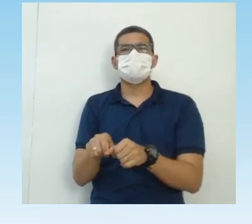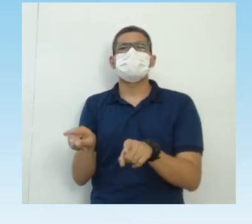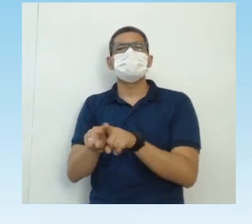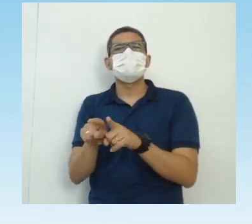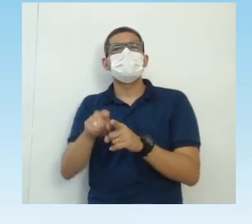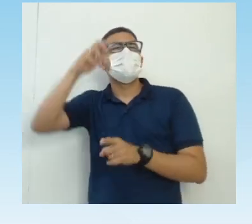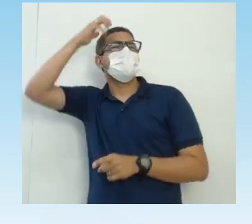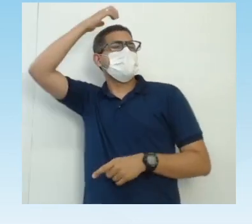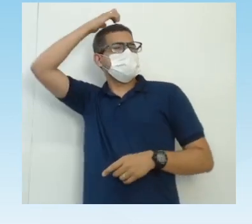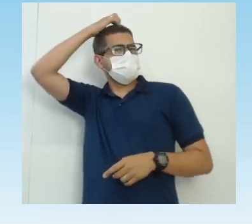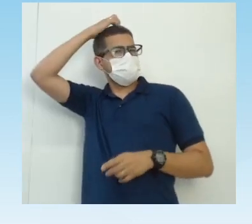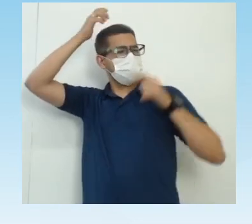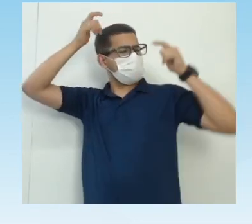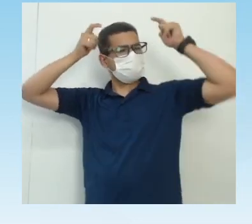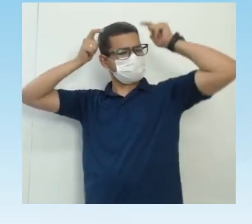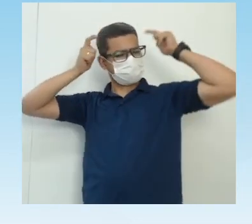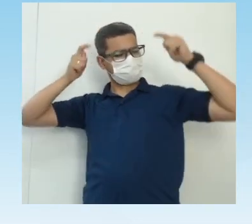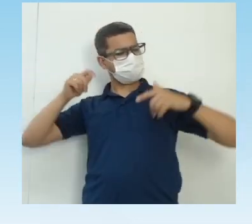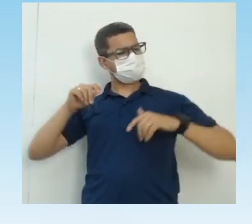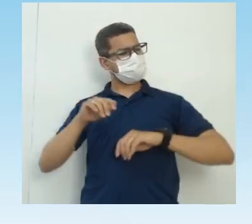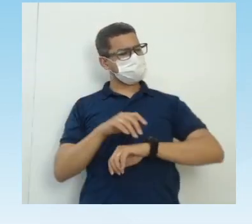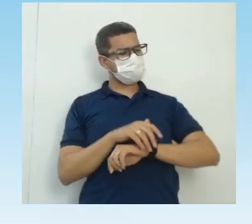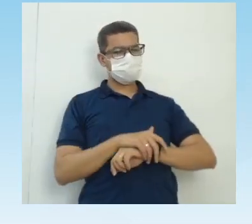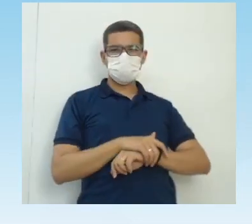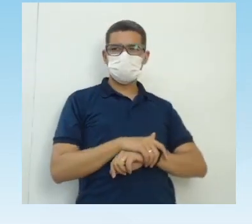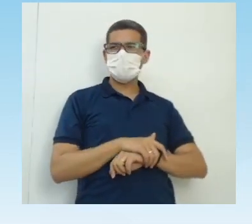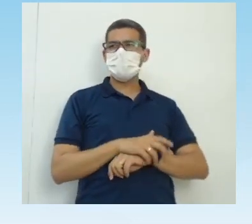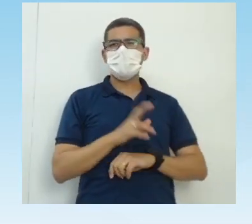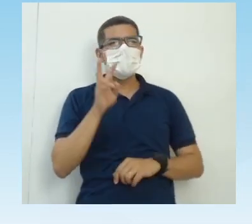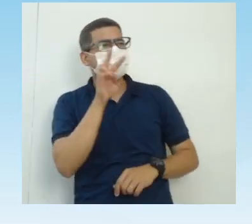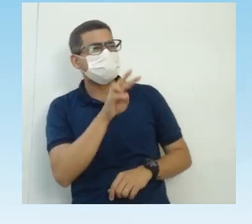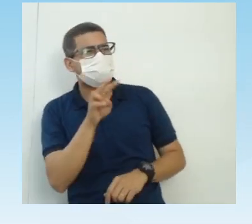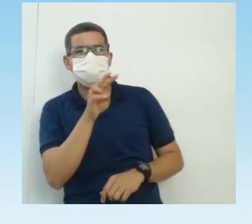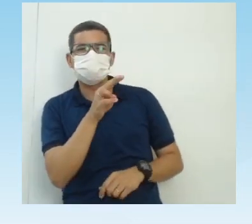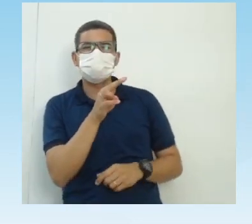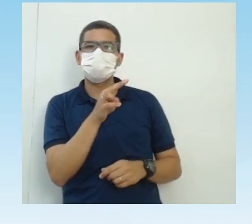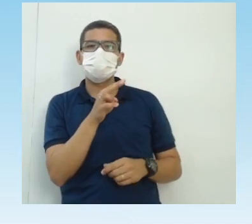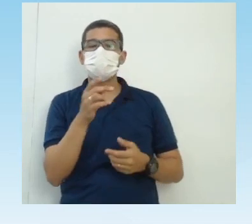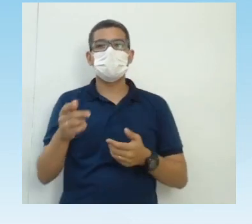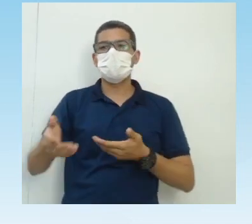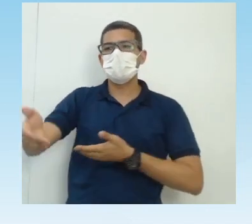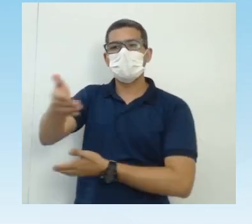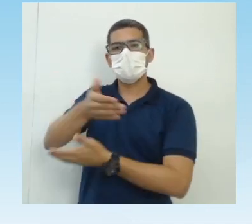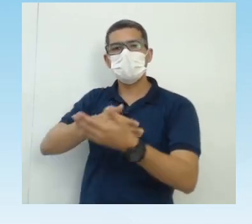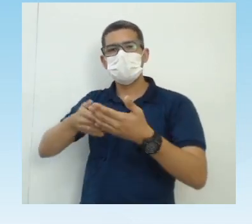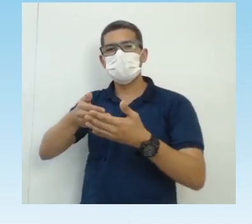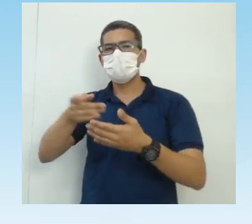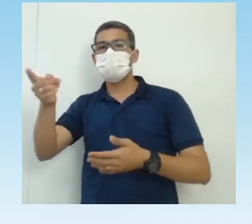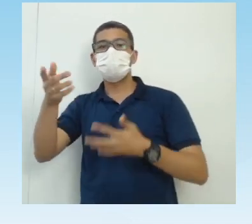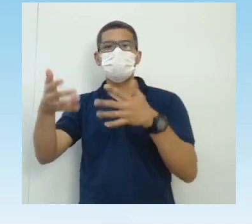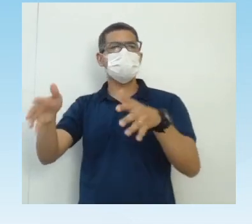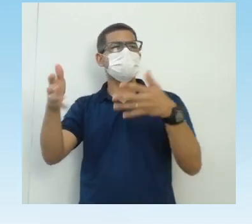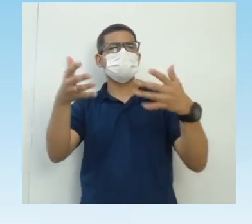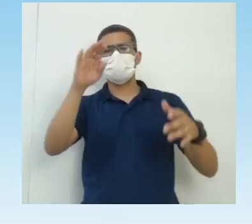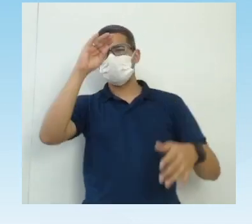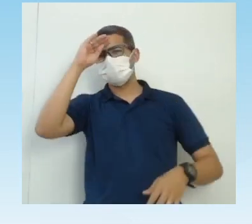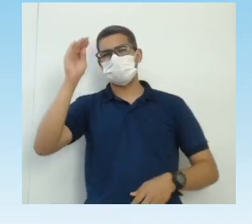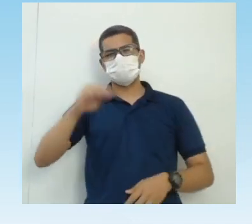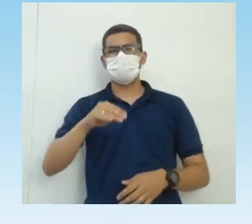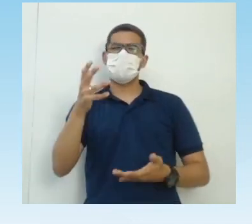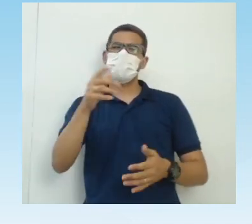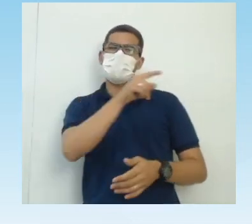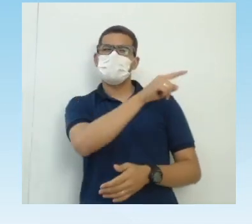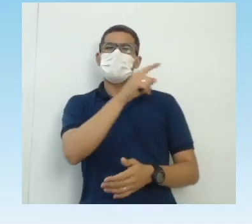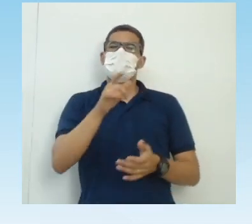figura forte de um rei no poder empatava as relações comerciais, visto que tudo deveria ser aprovado